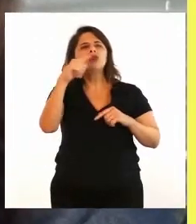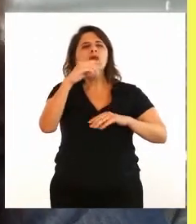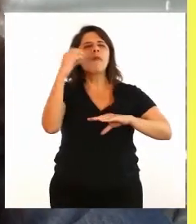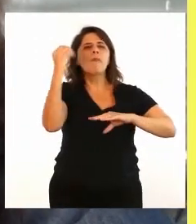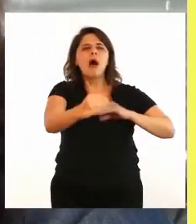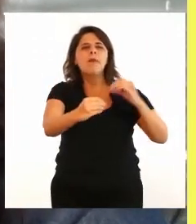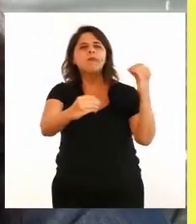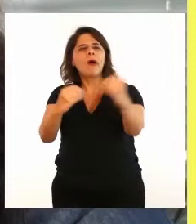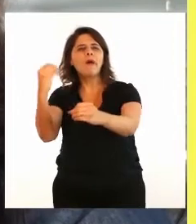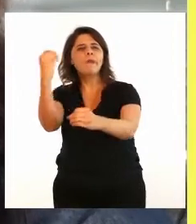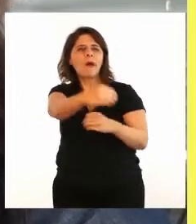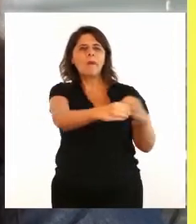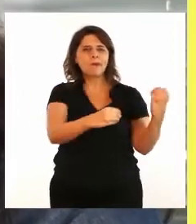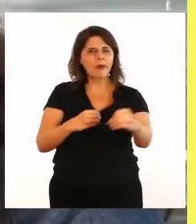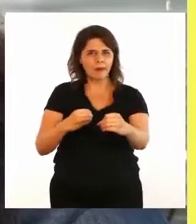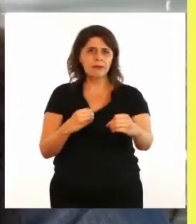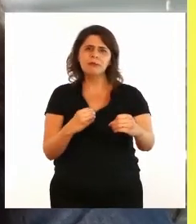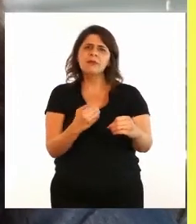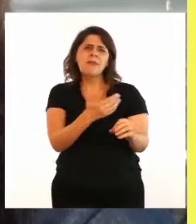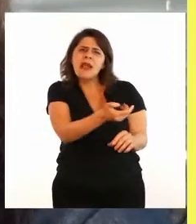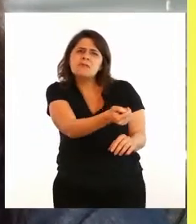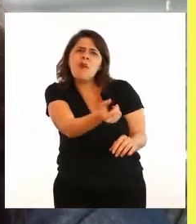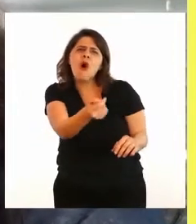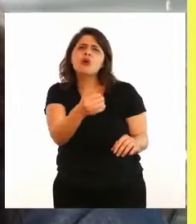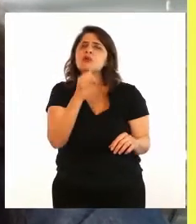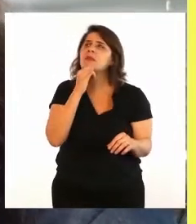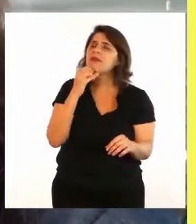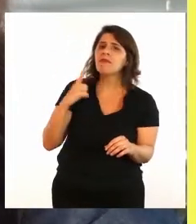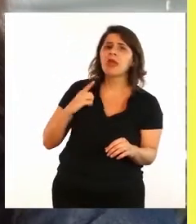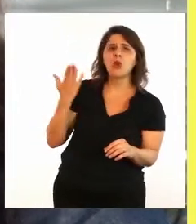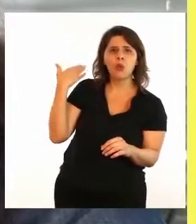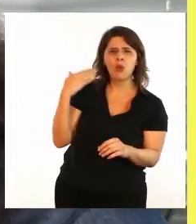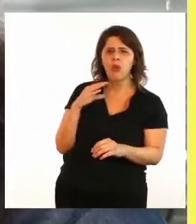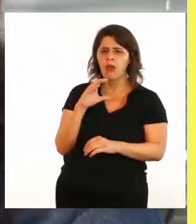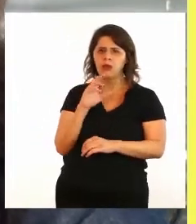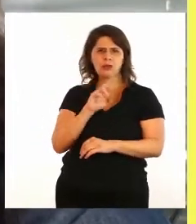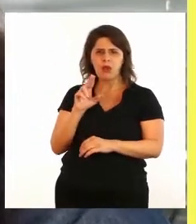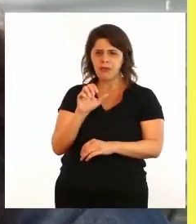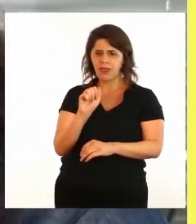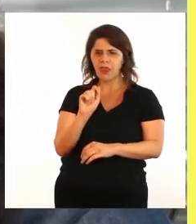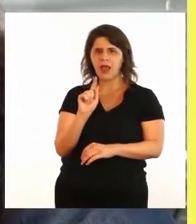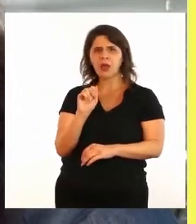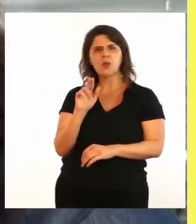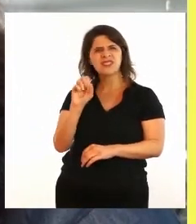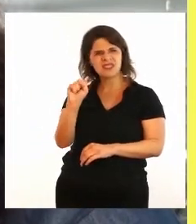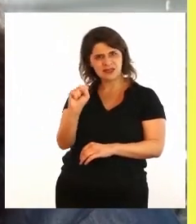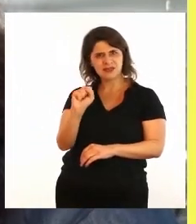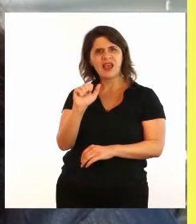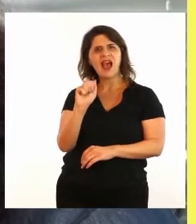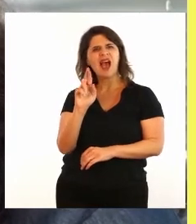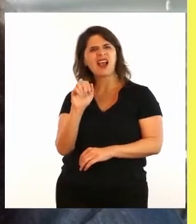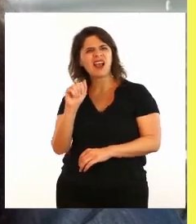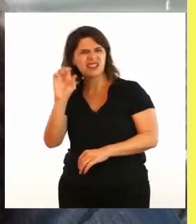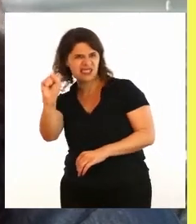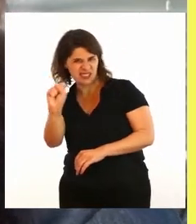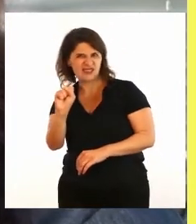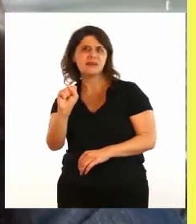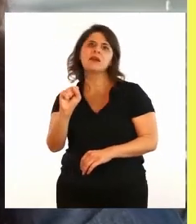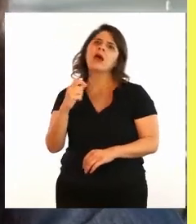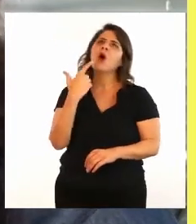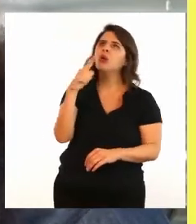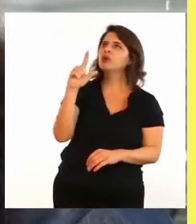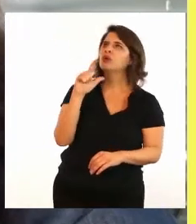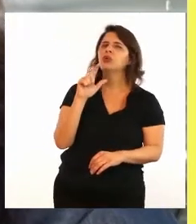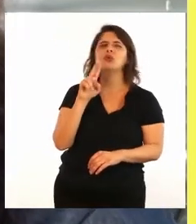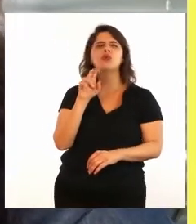um que caiu no ano passado, né? O Águas Arcas, que é um carbonáceo, o Murchison, o Alan Hills,